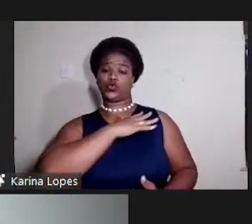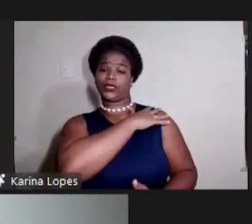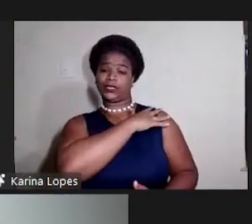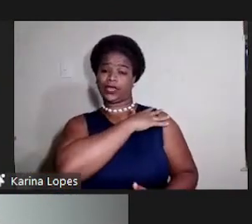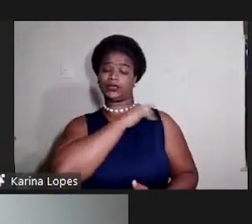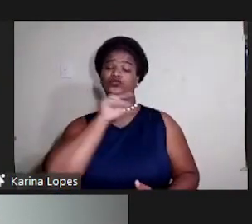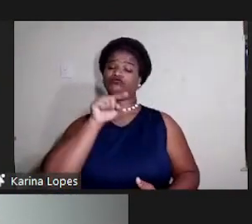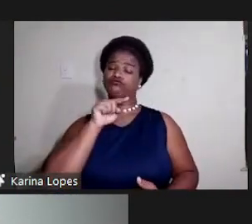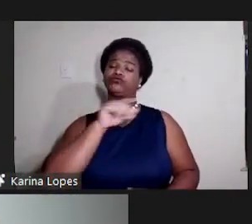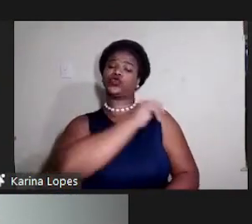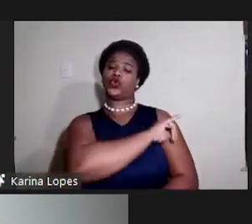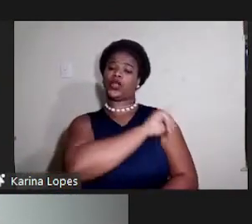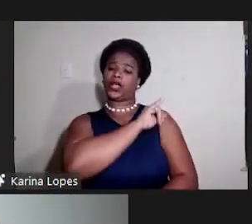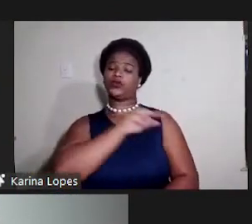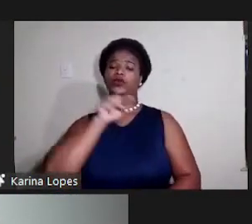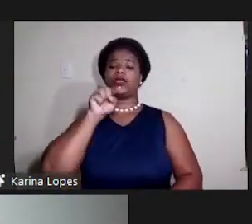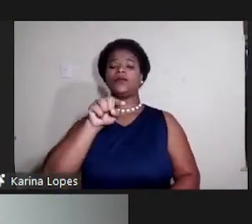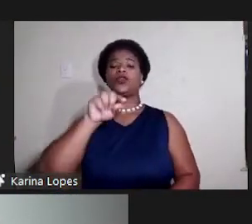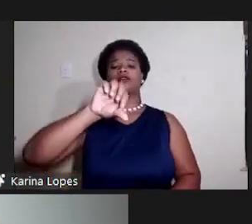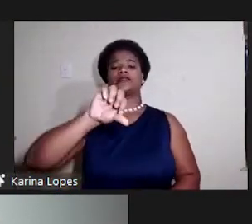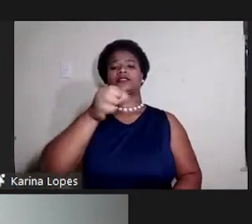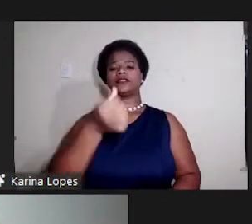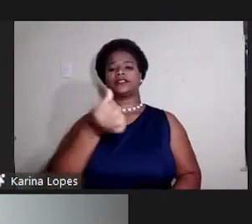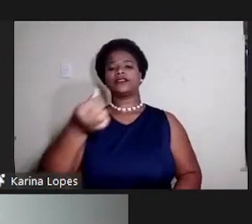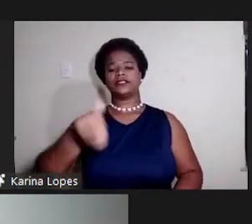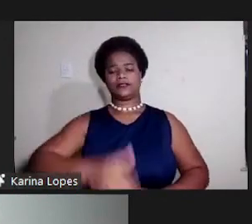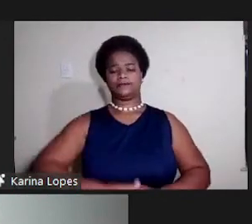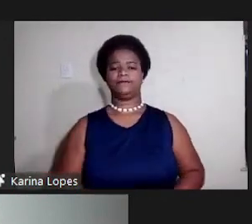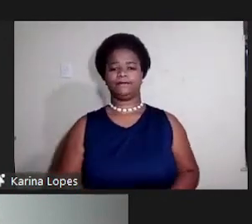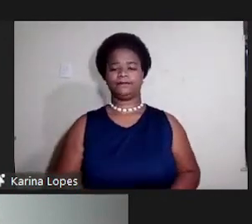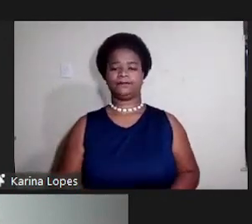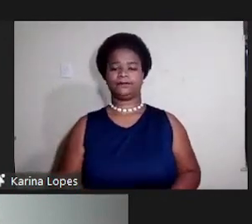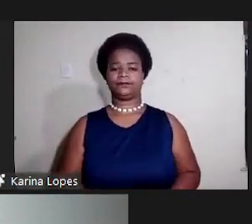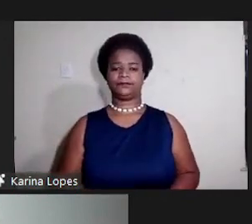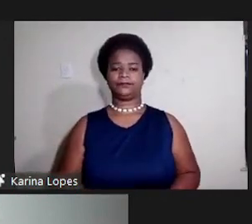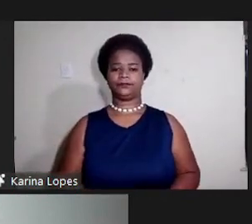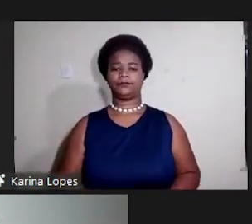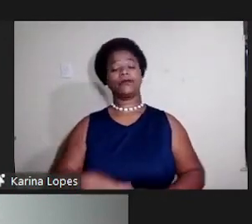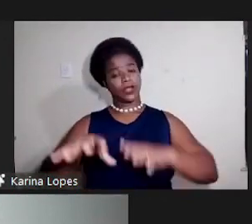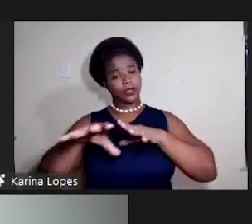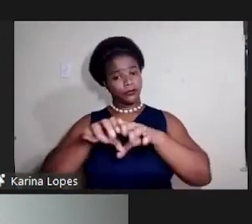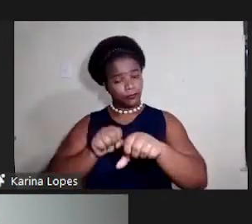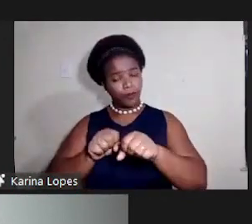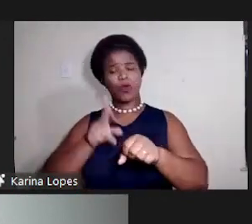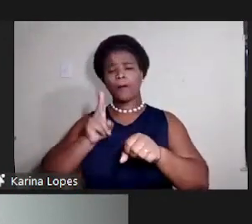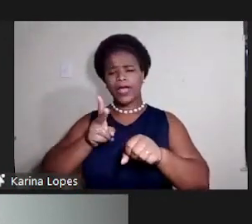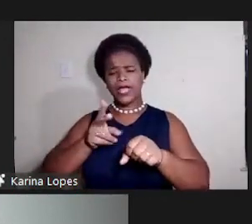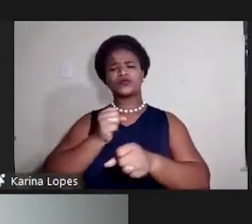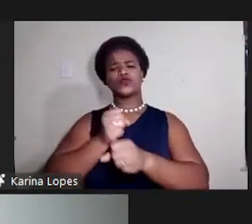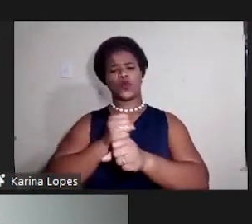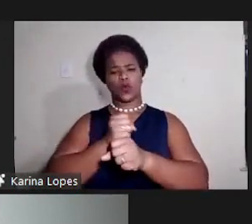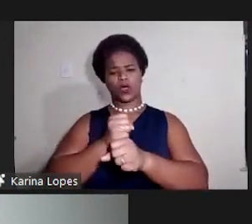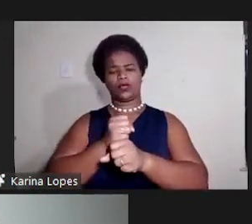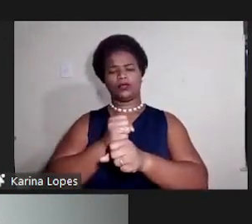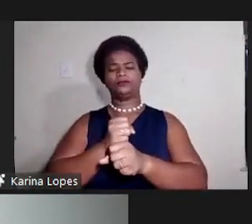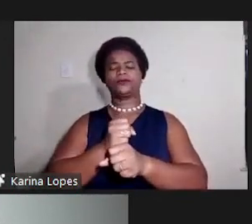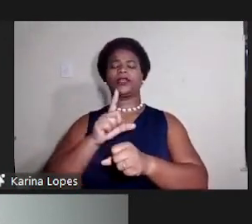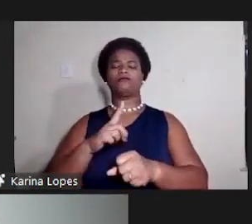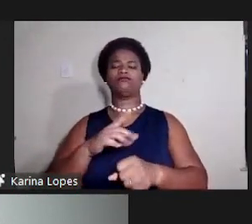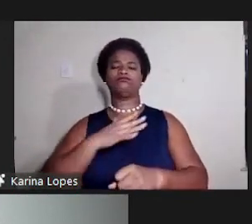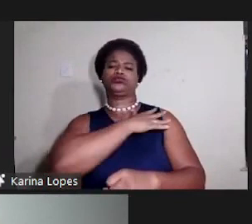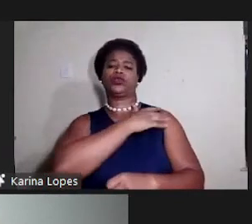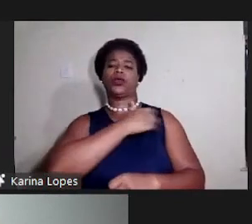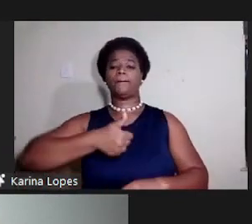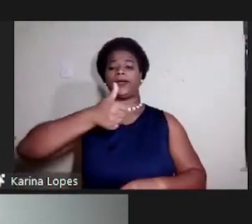em 1966, onde formou-se no mesmo ano, no posto de primeiro-tenente.